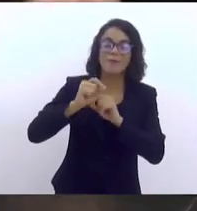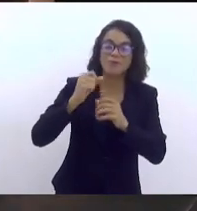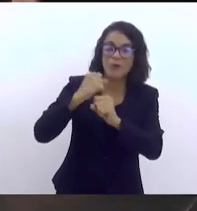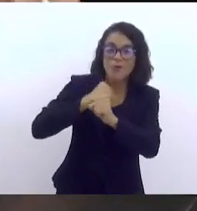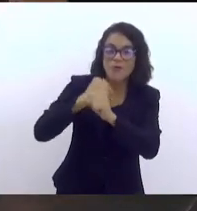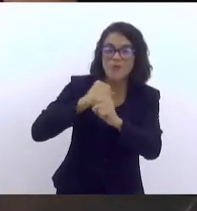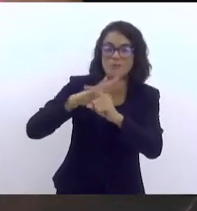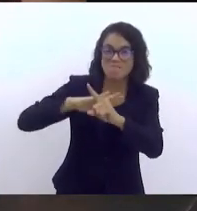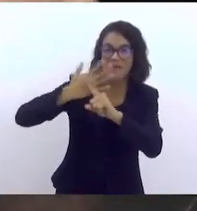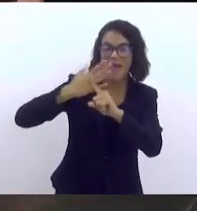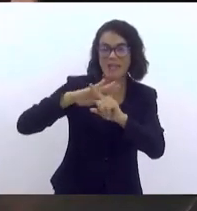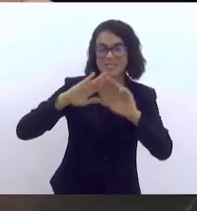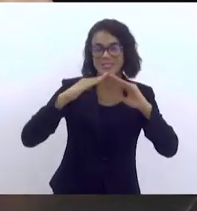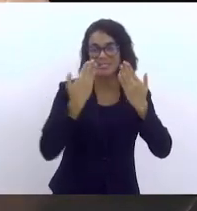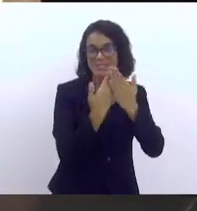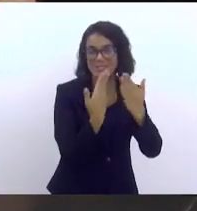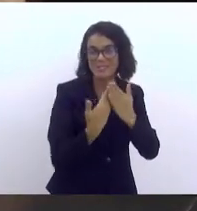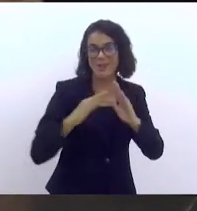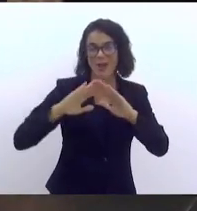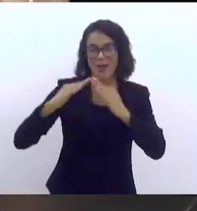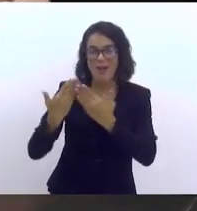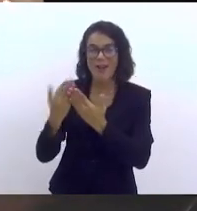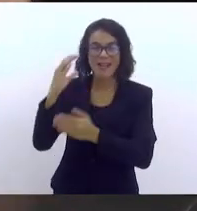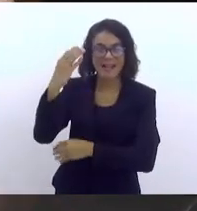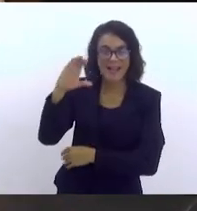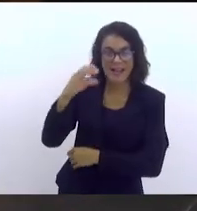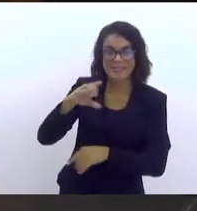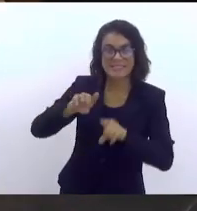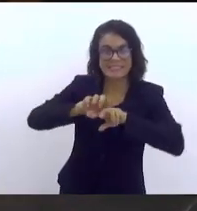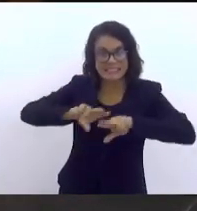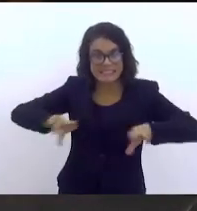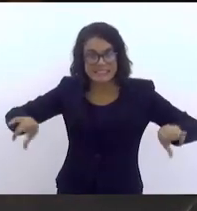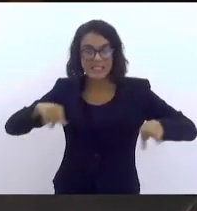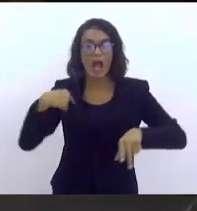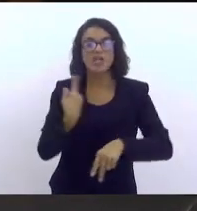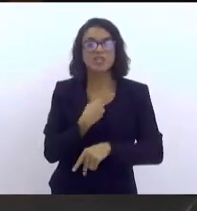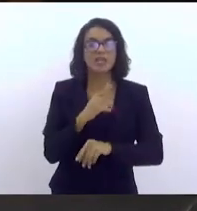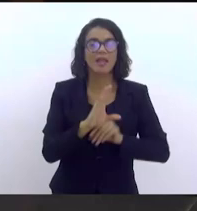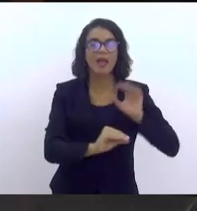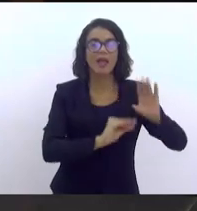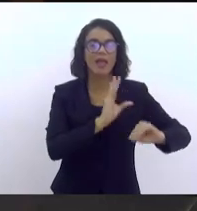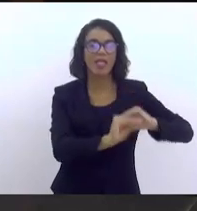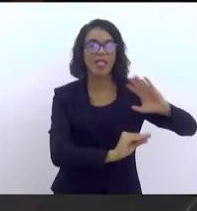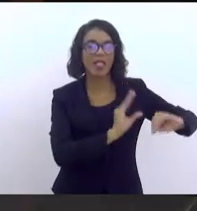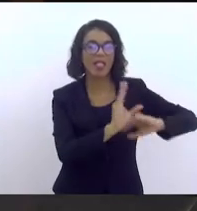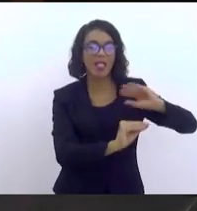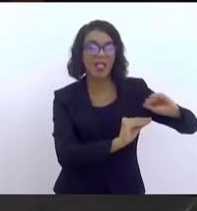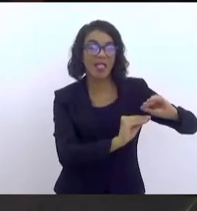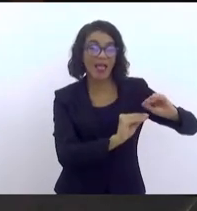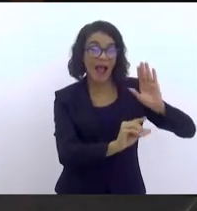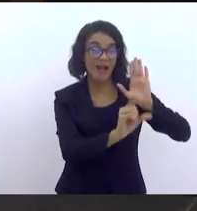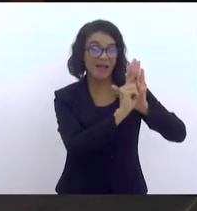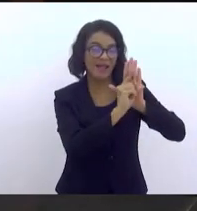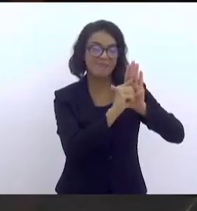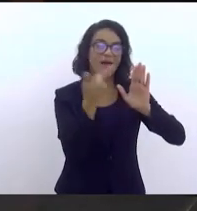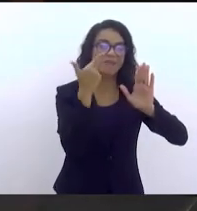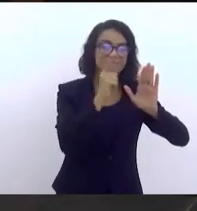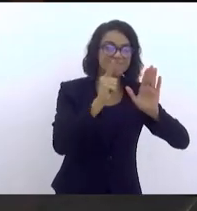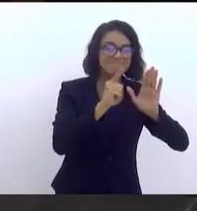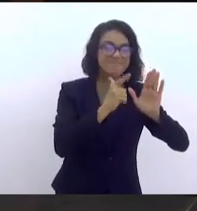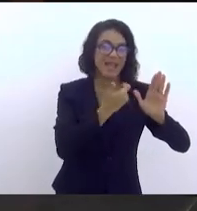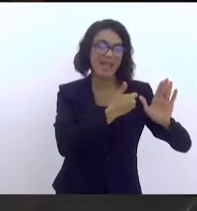escolas né e creches nós manipulamos a lei para que aumentassemos